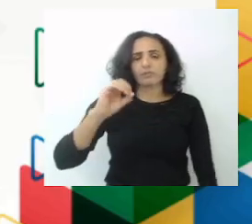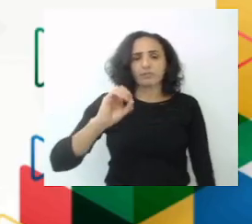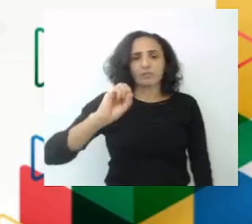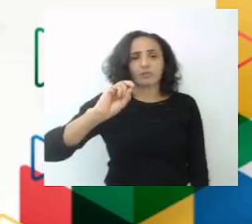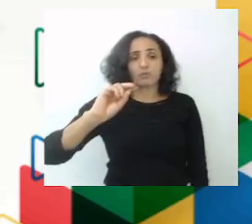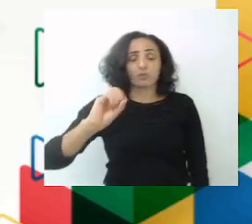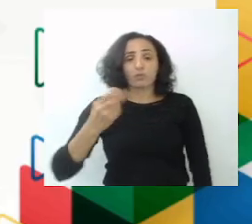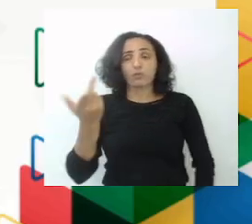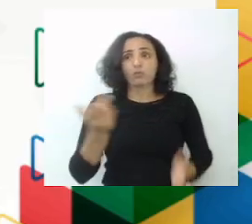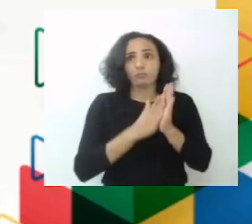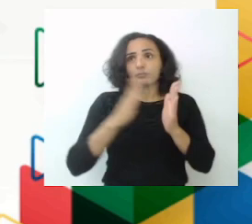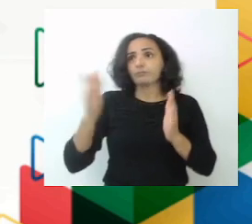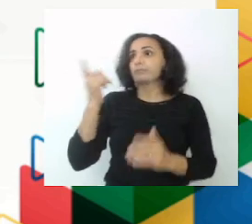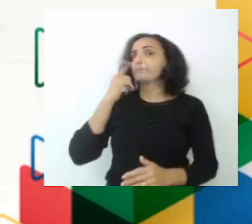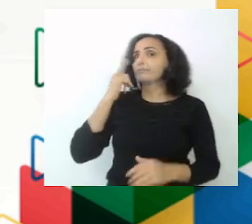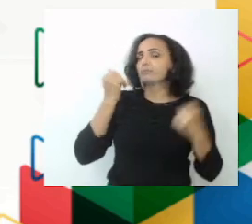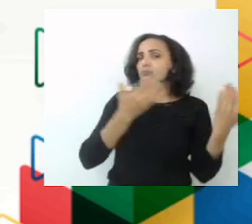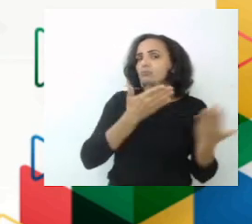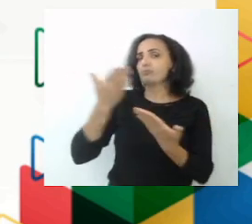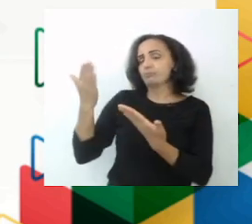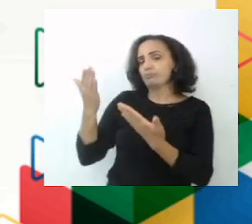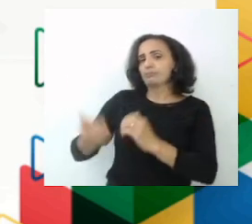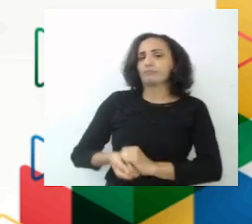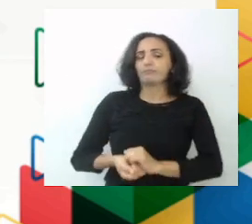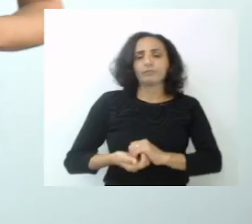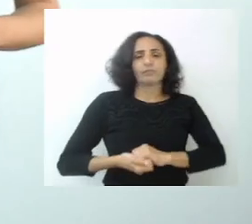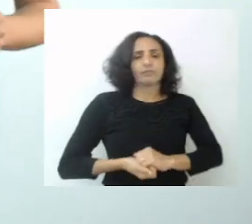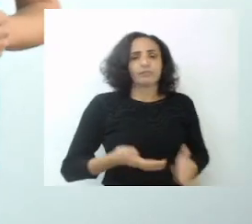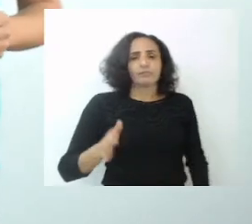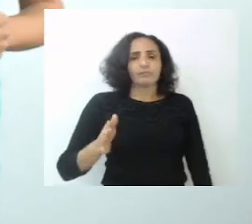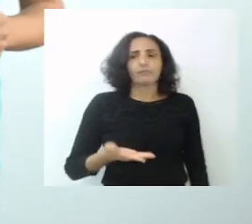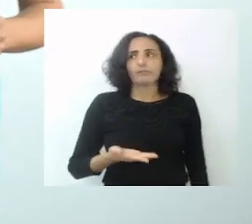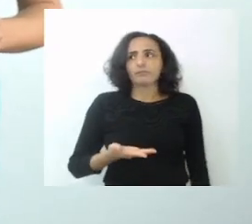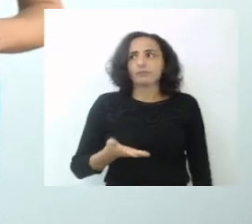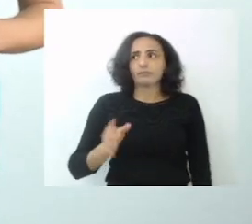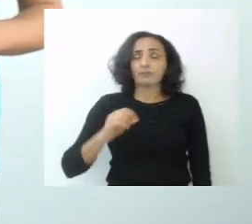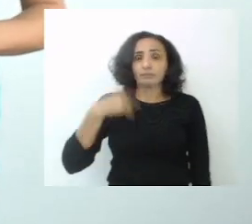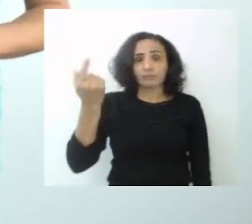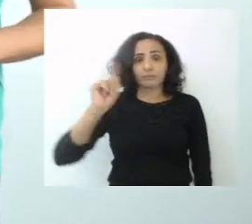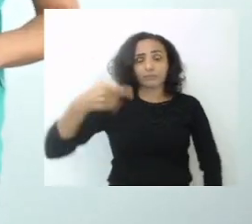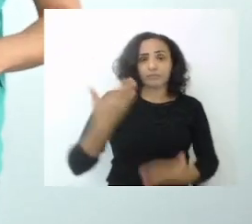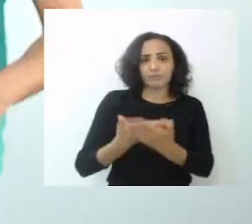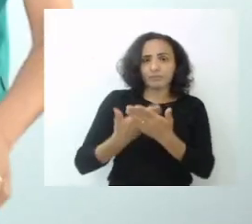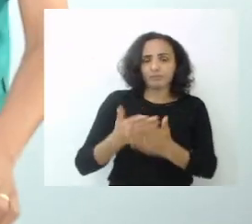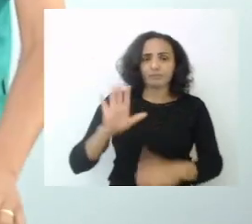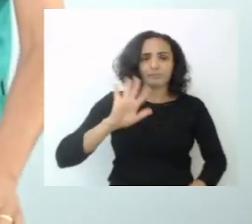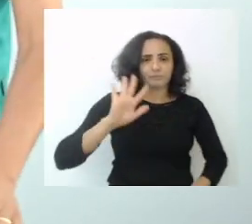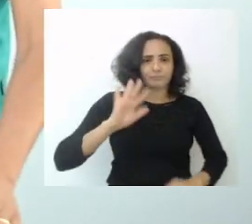raízes das funções quadráticas. Até lá e até a próxima.